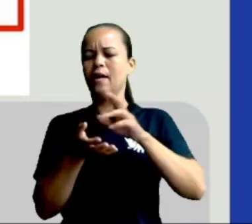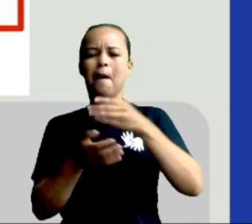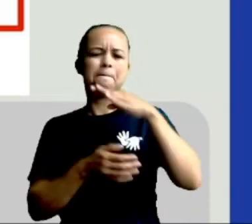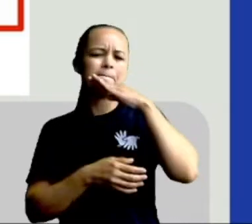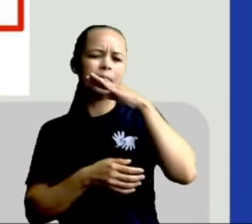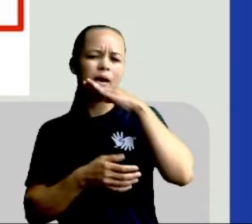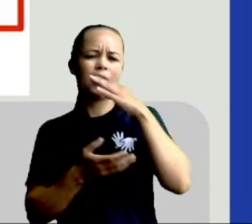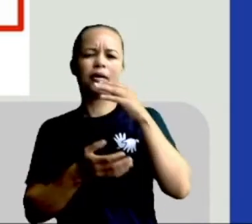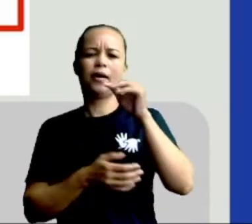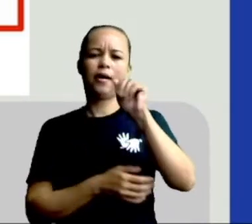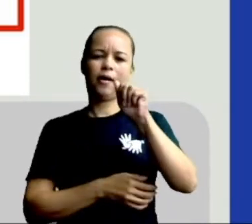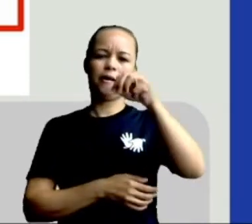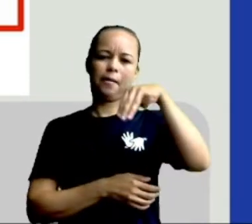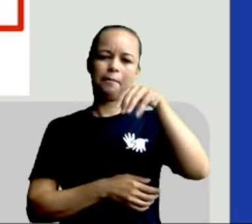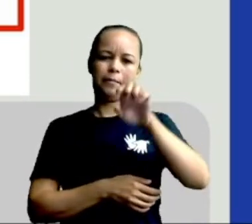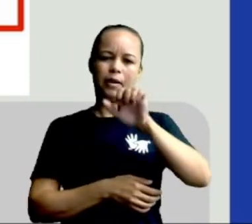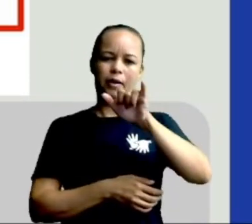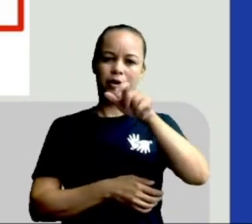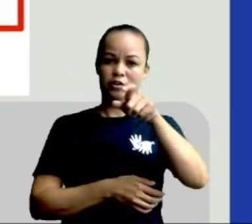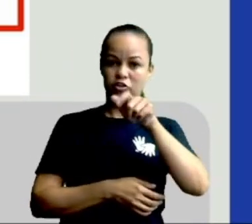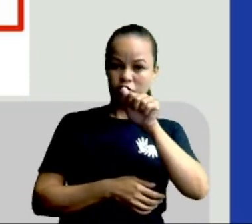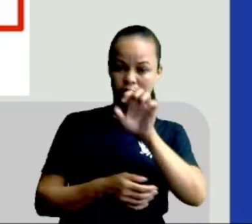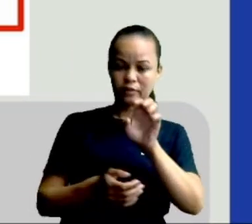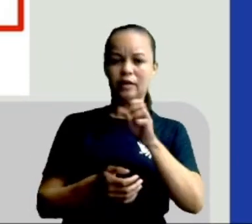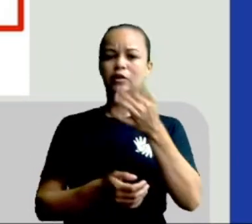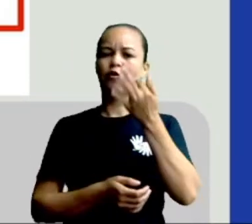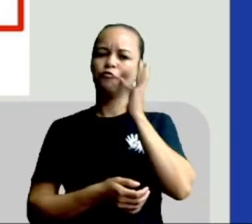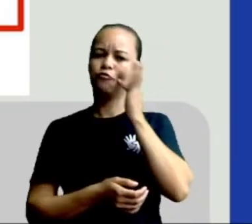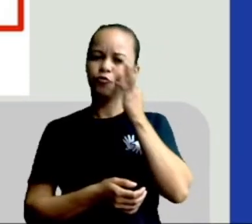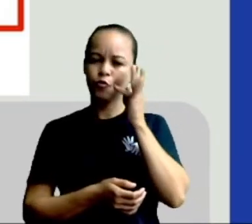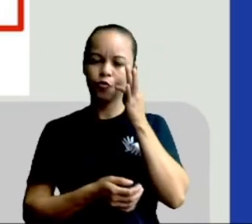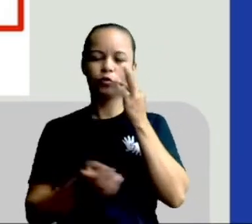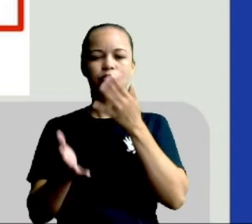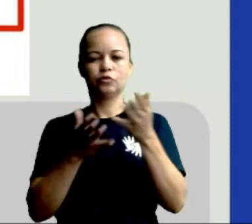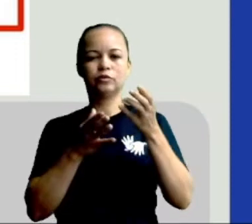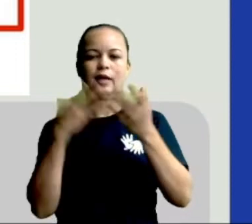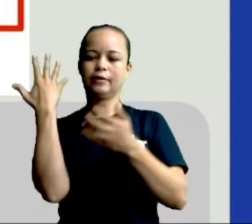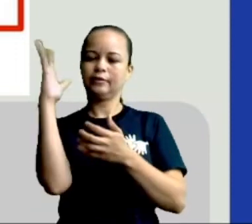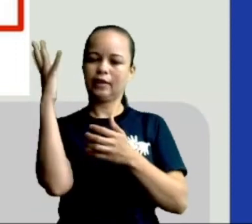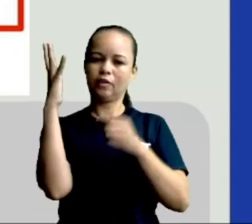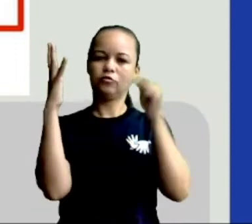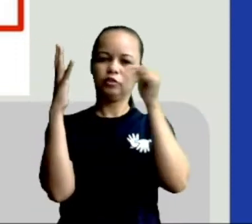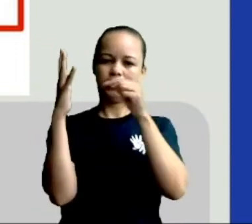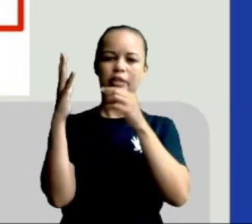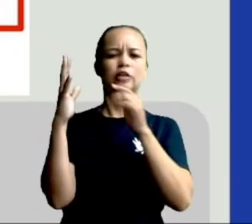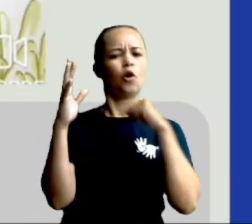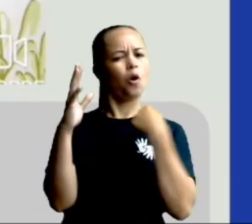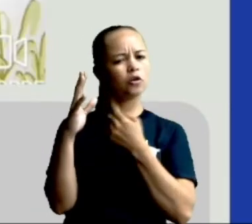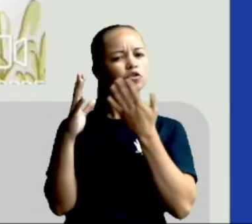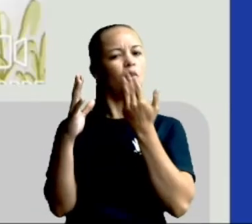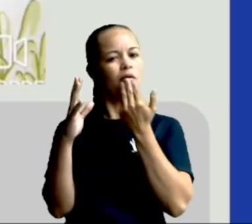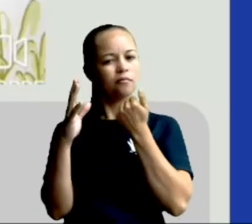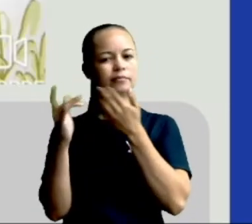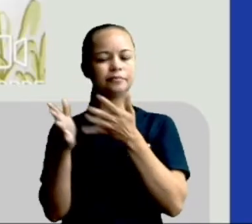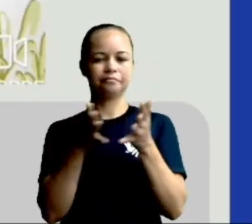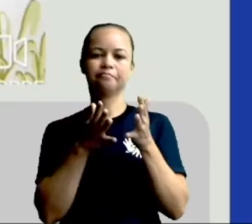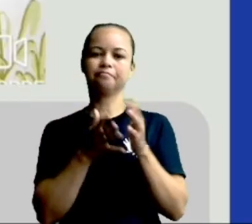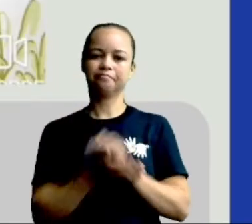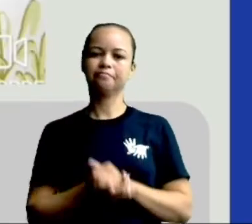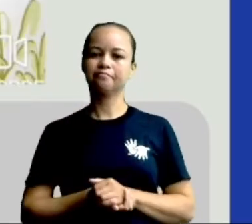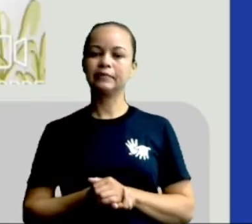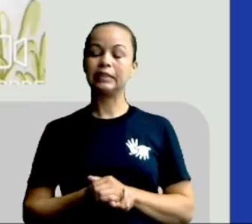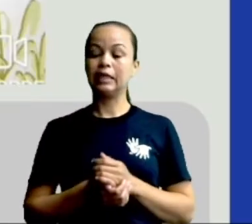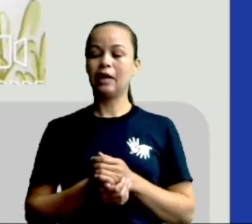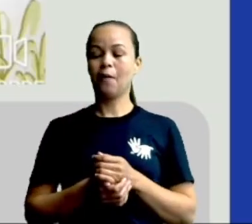manga. Todos esses são exemplos de frutos das árvores que comemos. Isso mesmo. E não